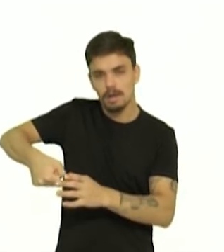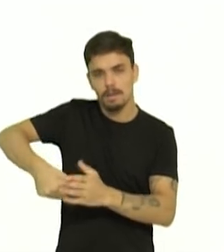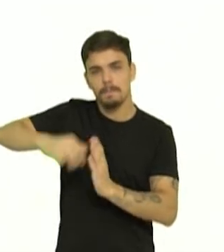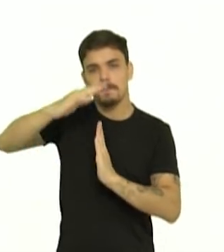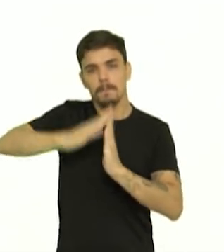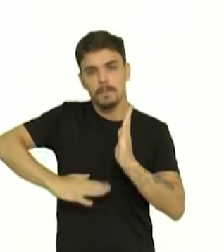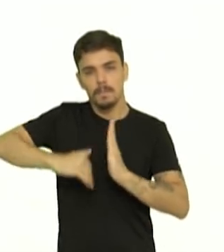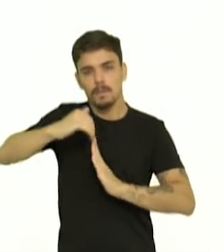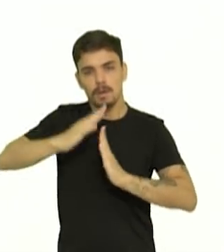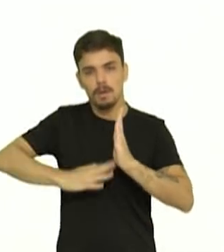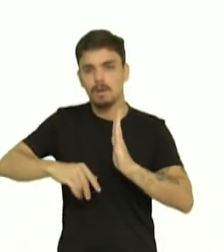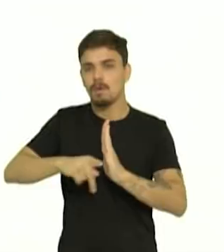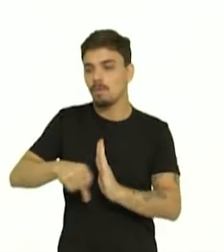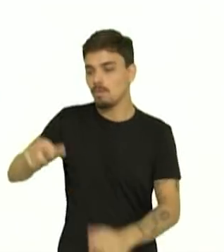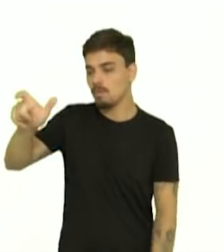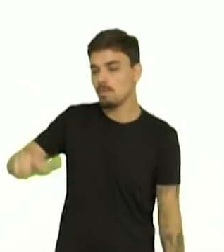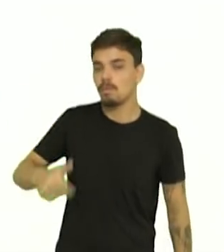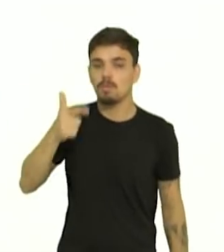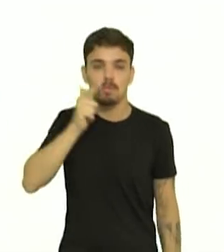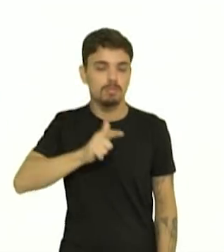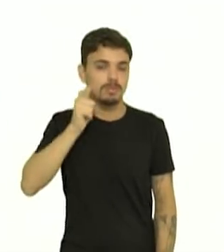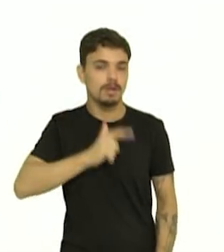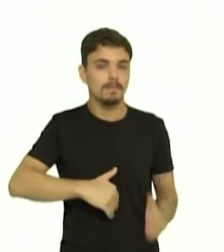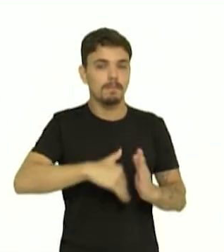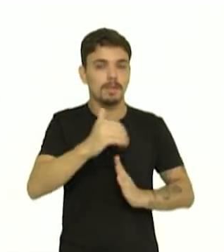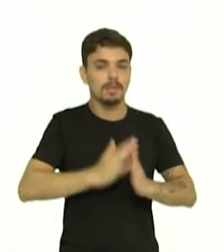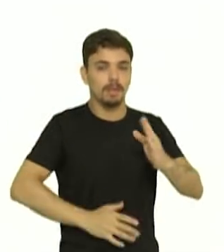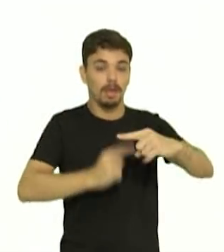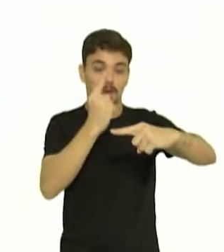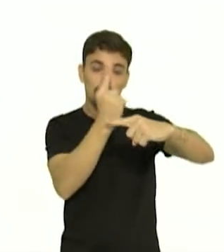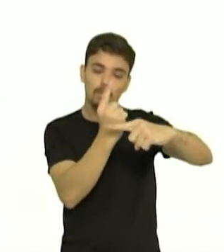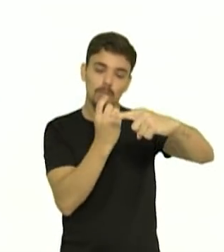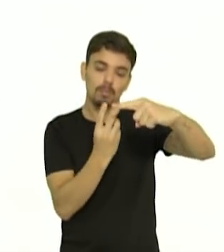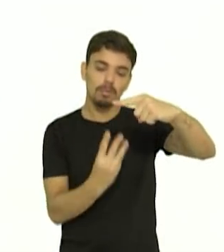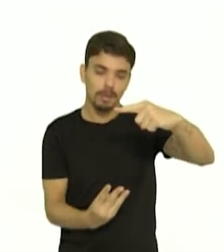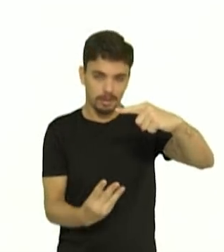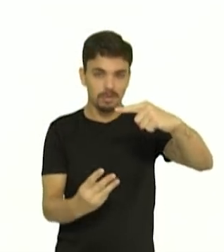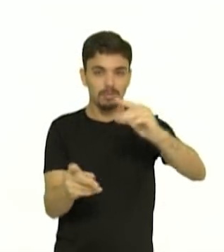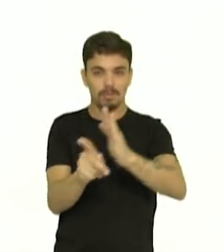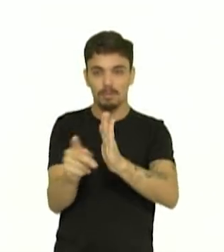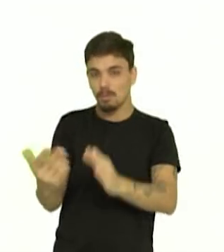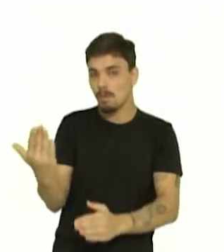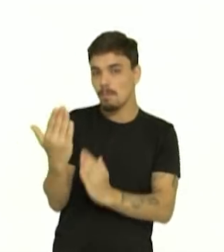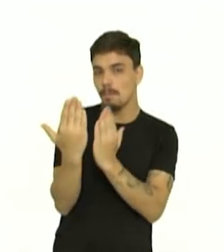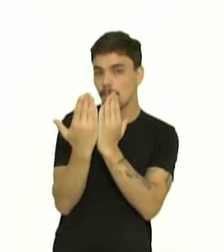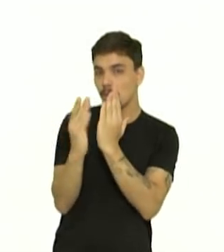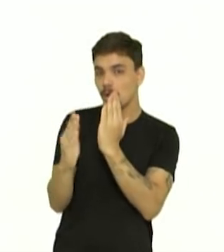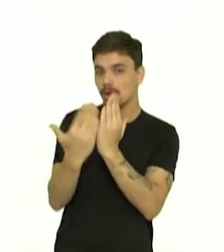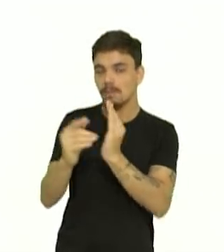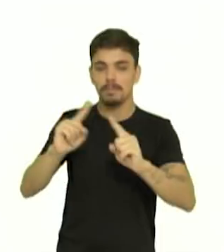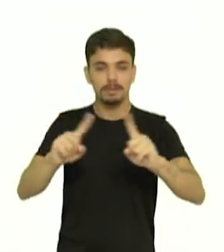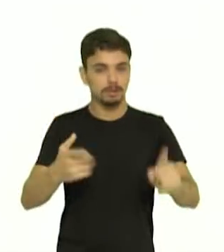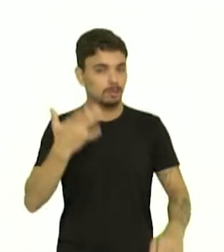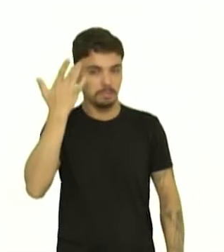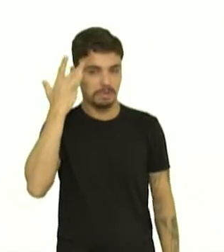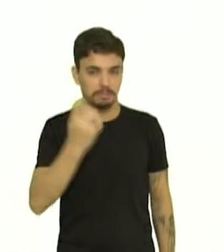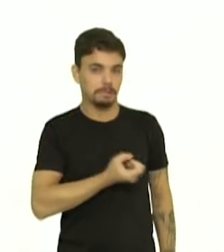pintar 1/3 do total de portas do hotel, que eu não sei quantas portas são, só sei que é múltipla de